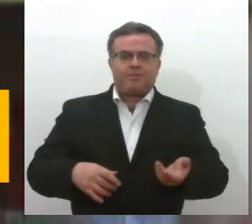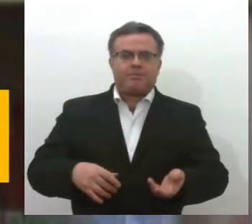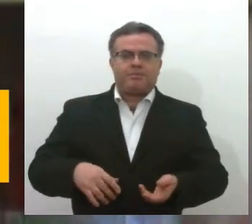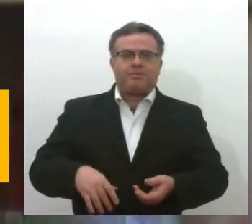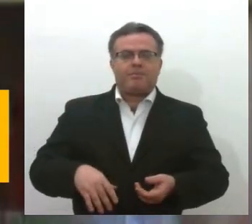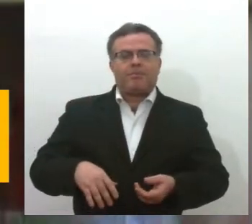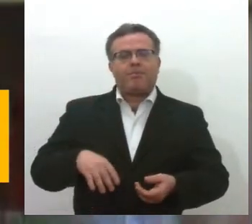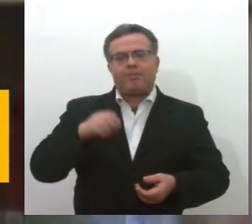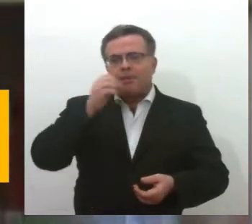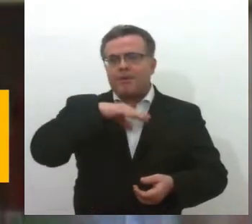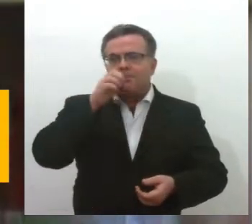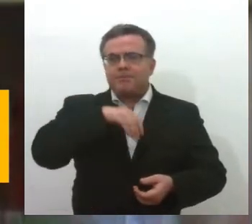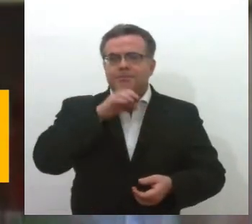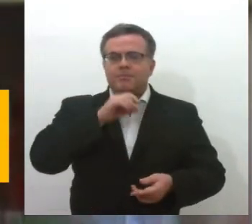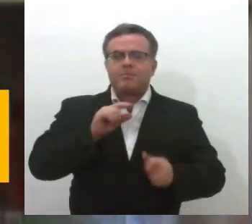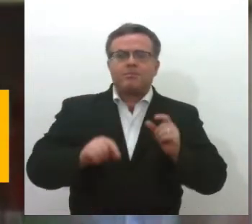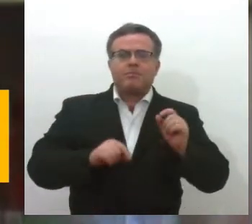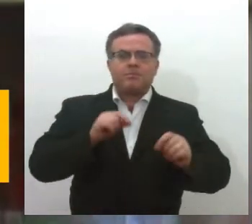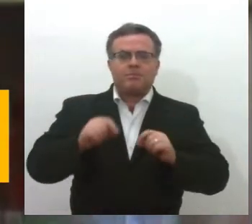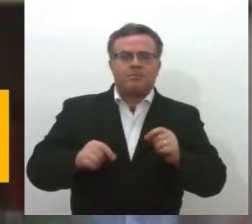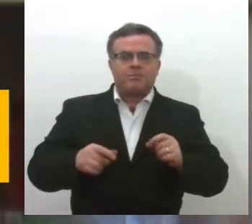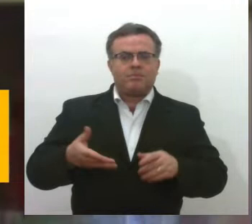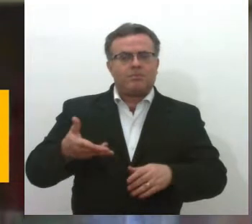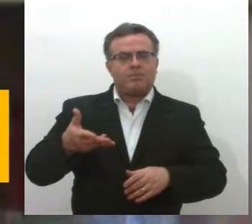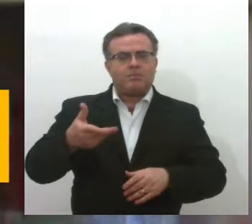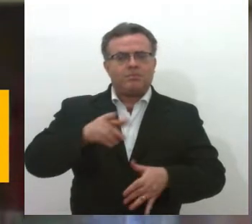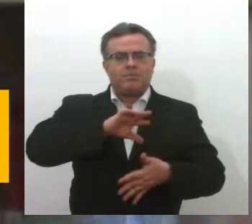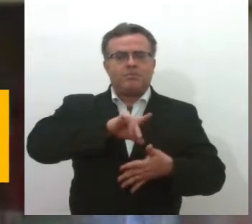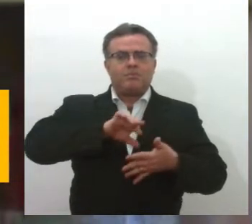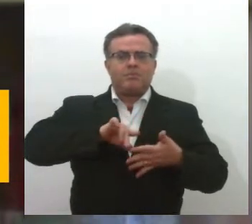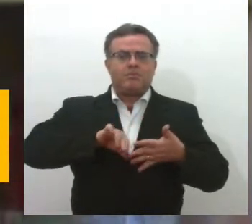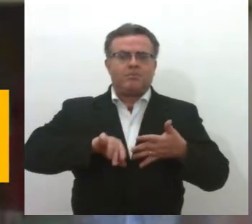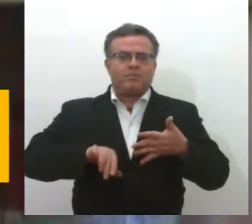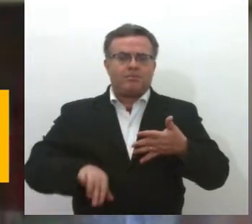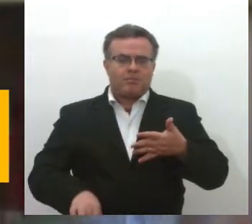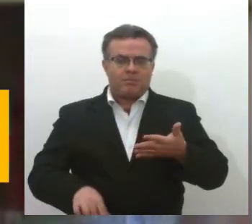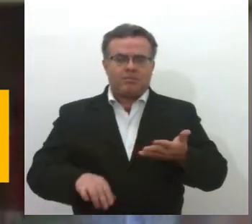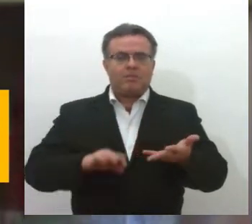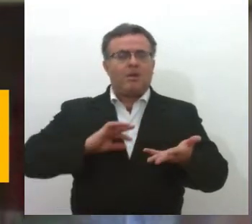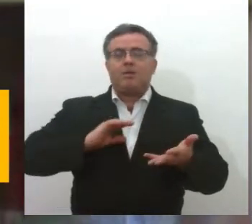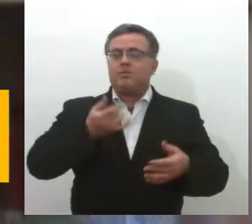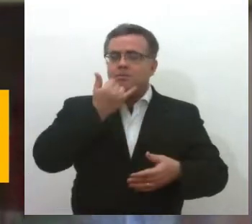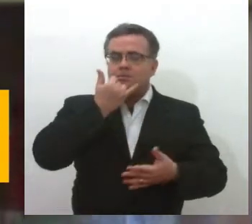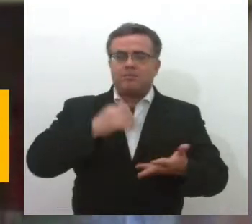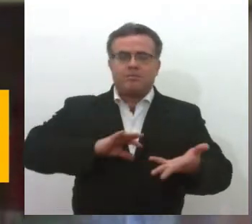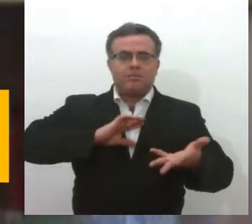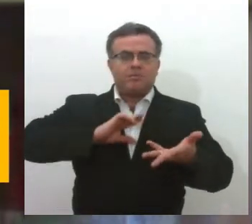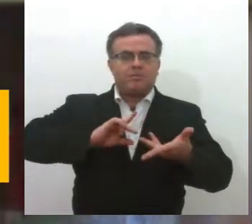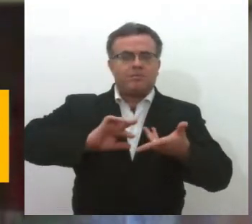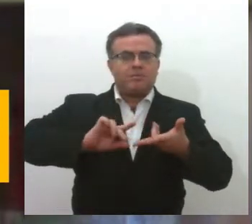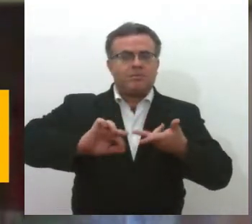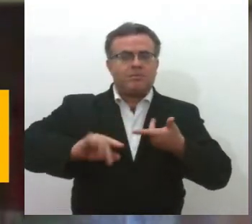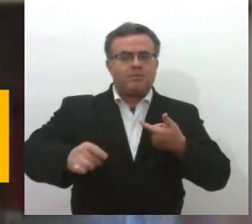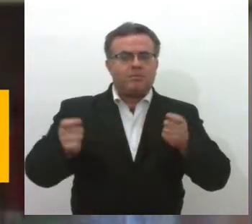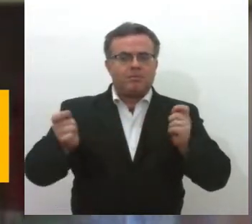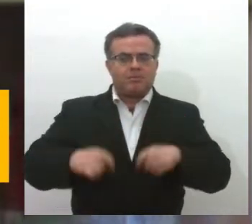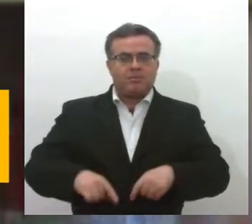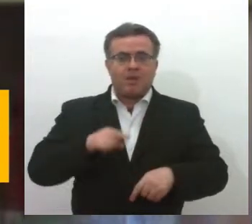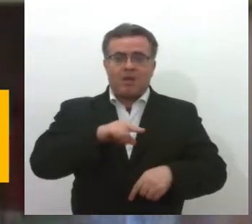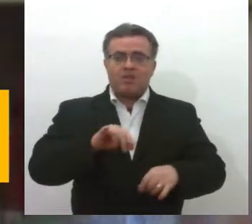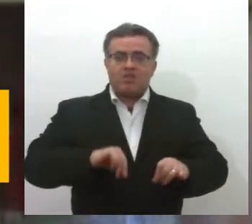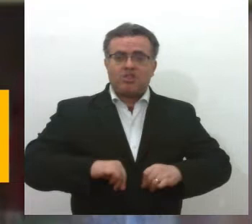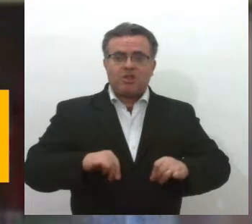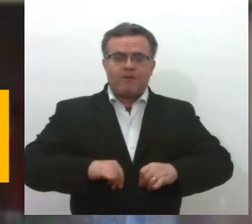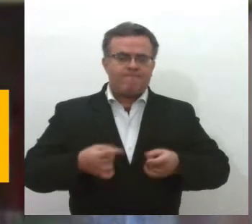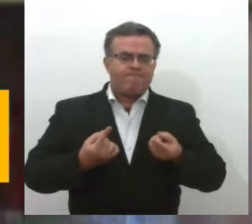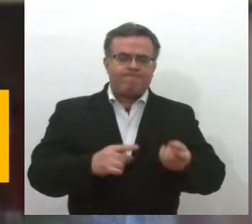maus-tratos. Maus-tratos é uma conduta muito ampla, porque é tudo aquilo que inflige dor e sofrimento ao animal. Mas quando a